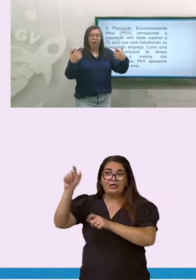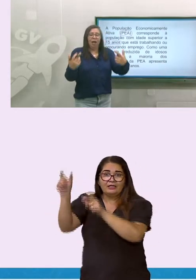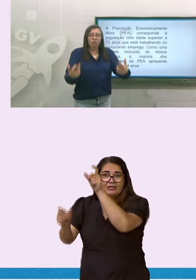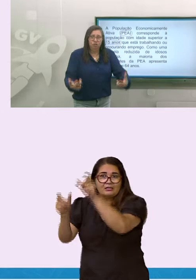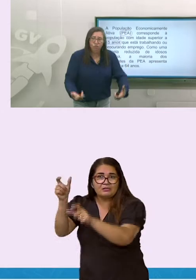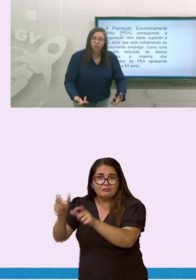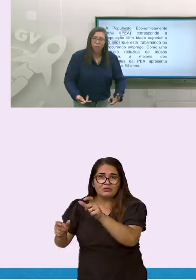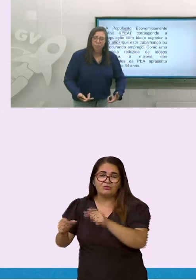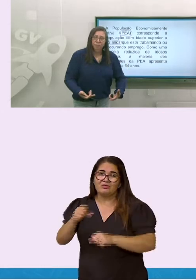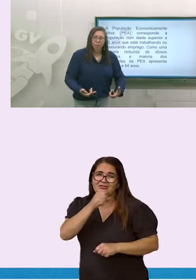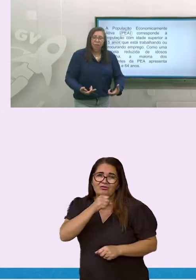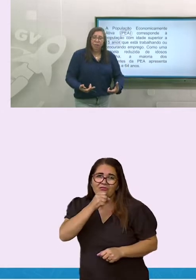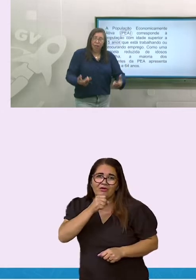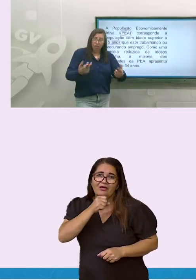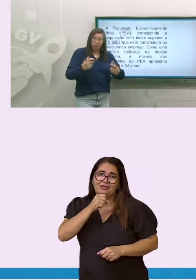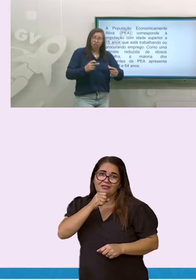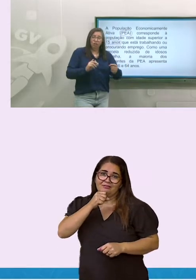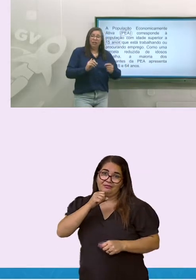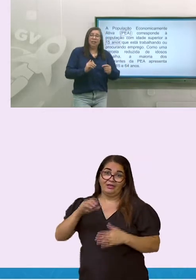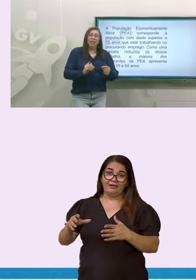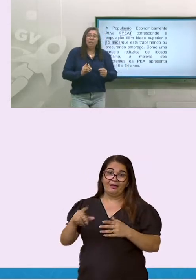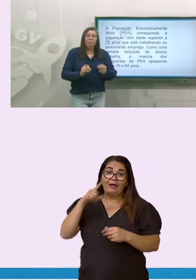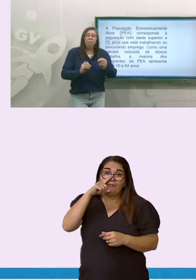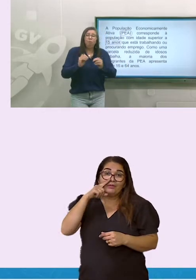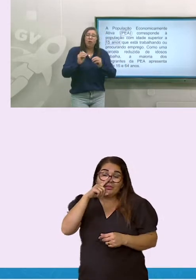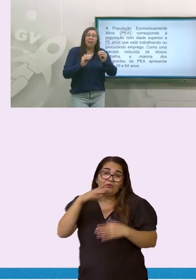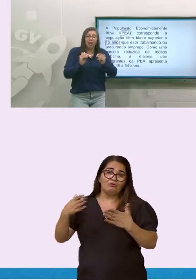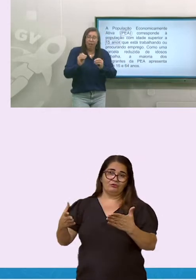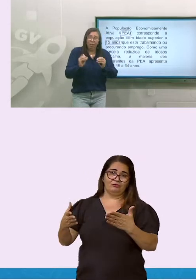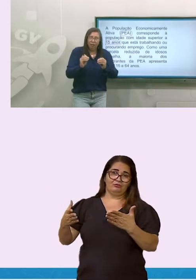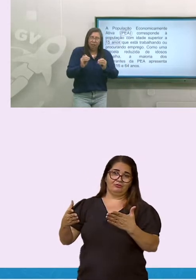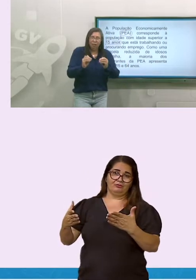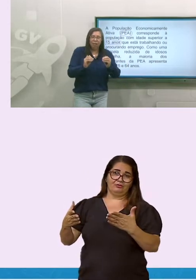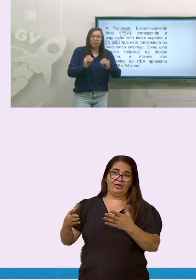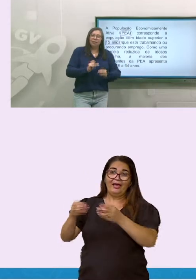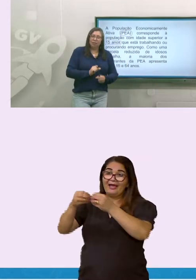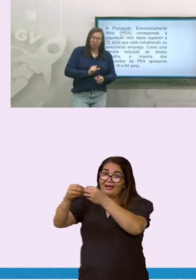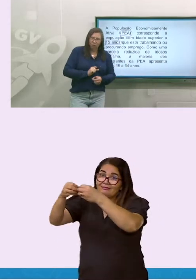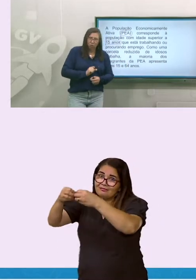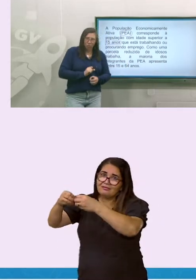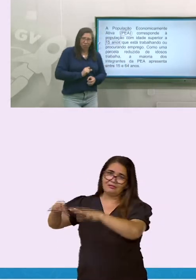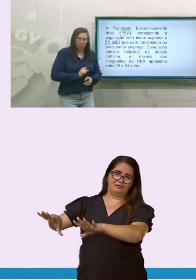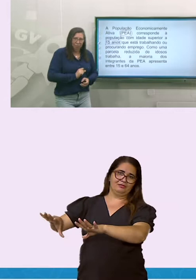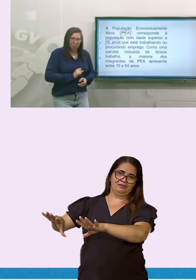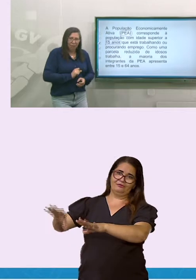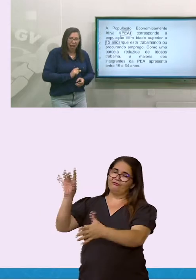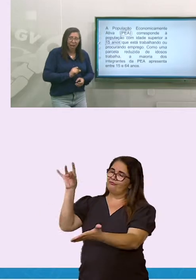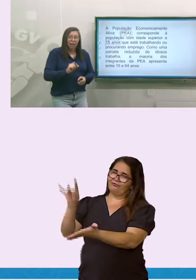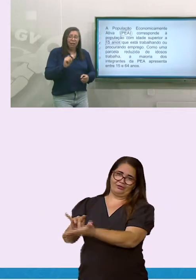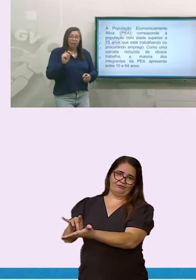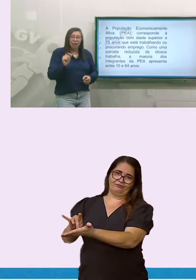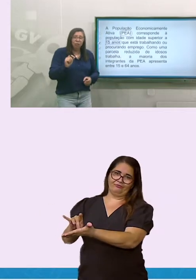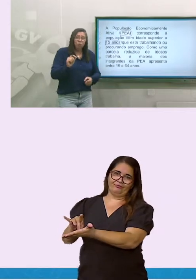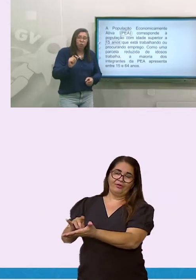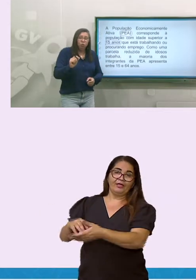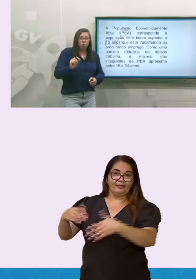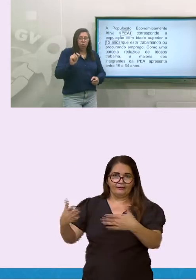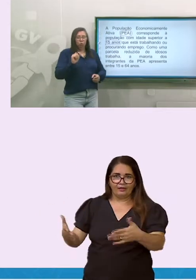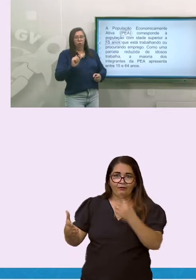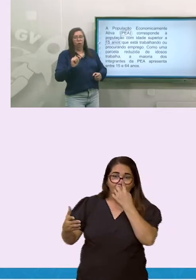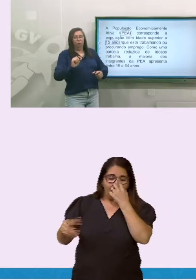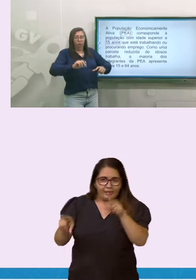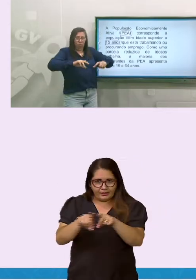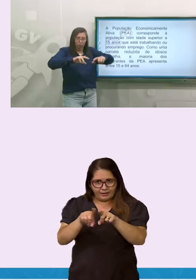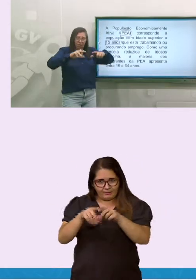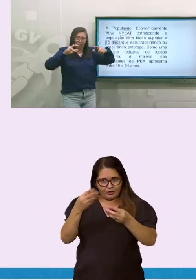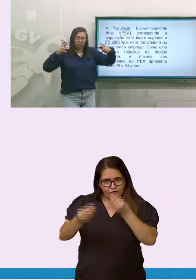economicamente ativa. E aí a gente vai entender por que dessas expressões, tá? Dentro